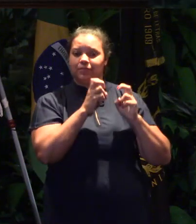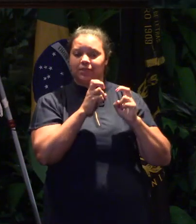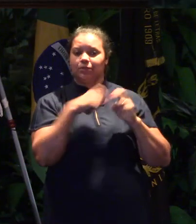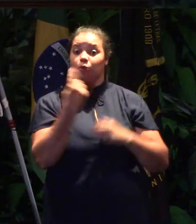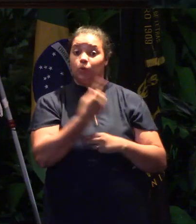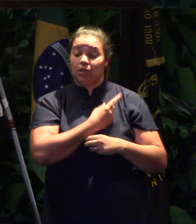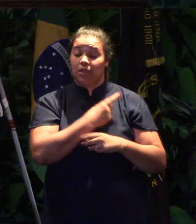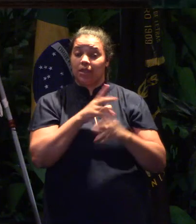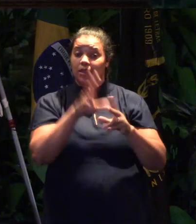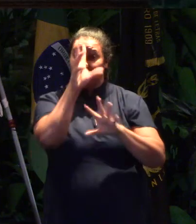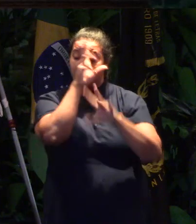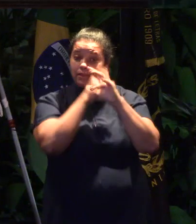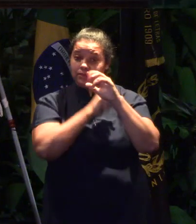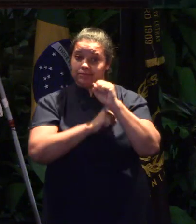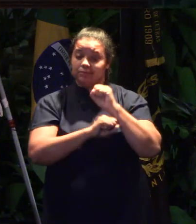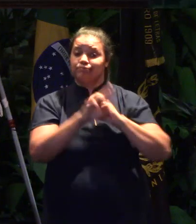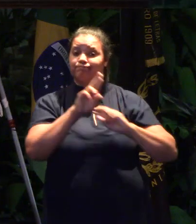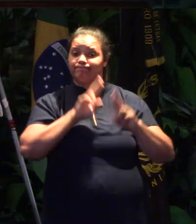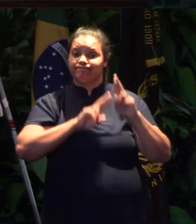nós aprendemos, né, nessa relação.